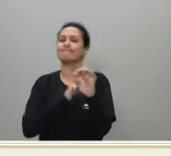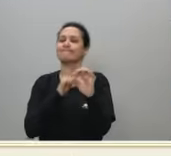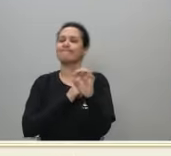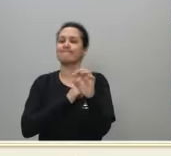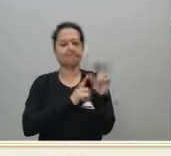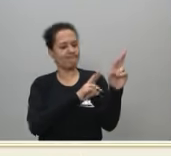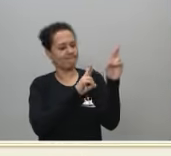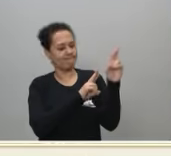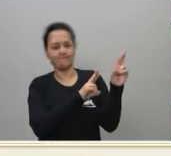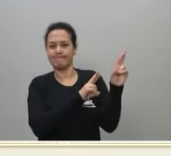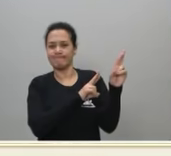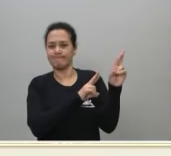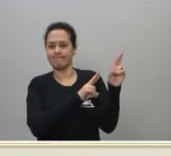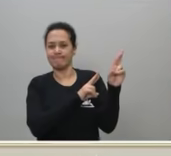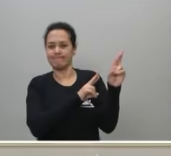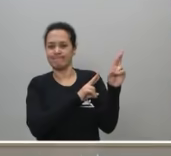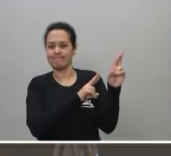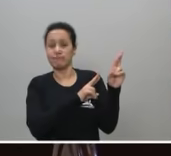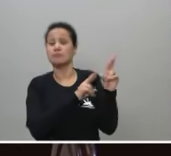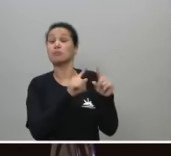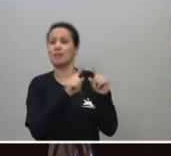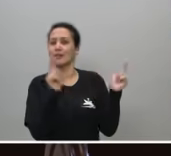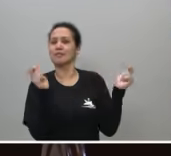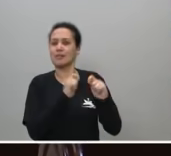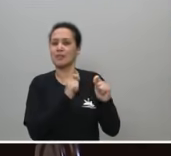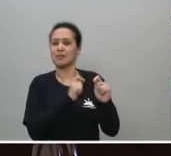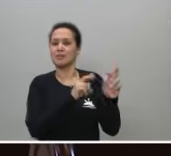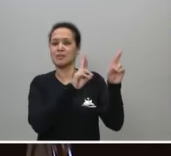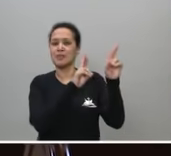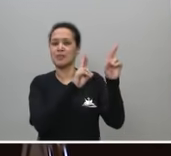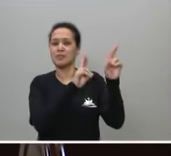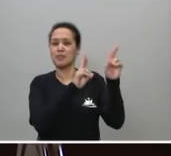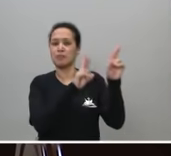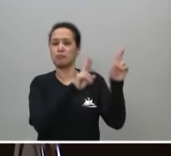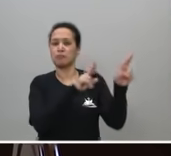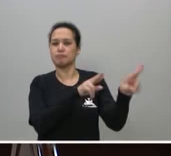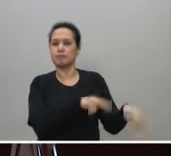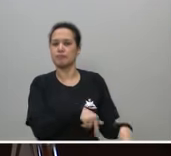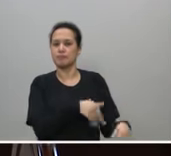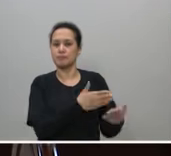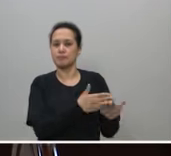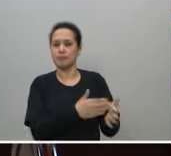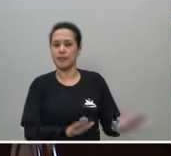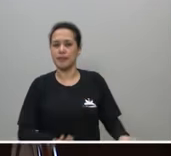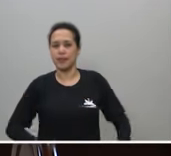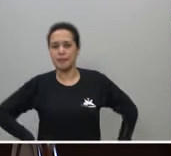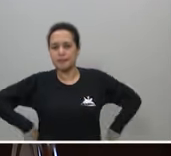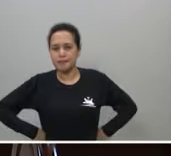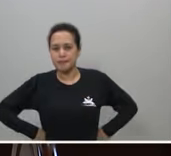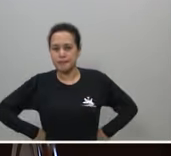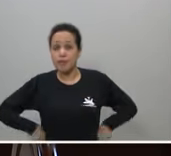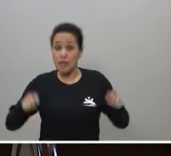podemos perder a esperança. Nós podemos dizer que a esperança é a última que